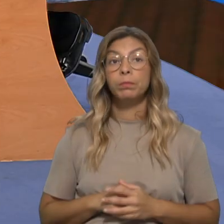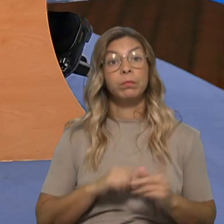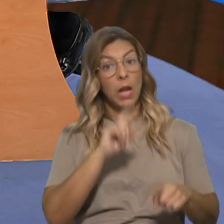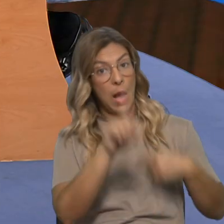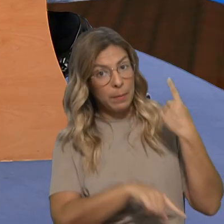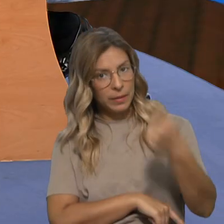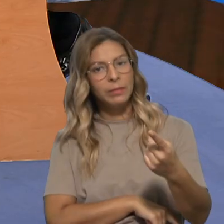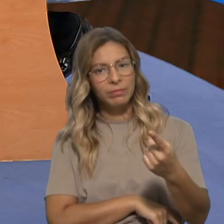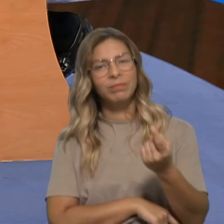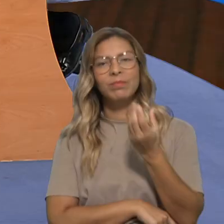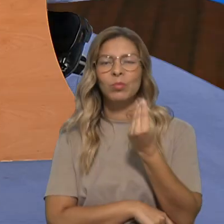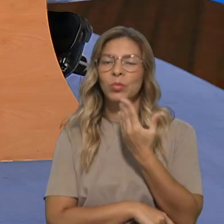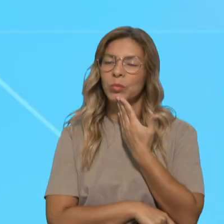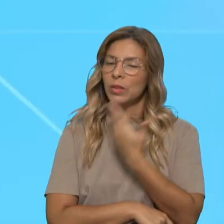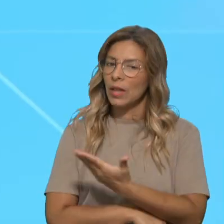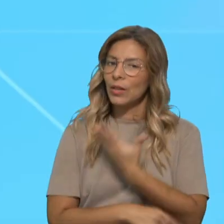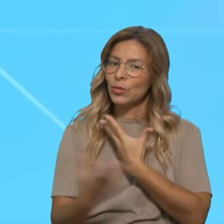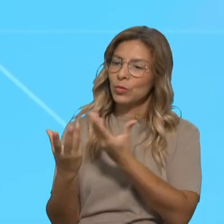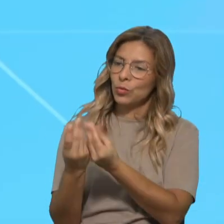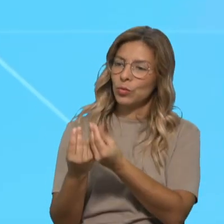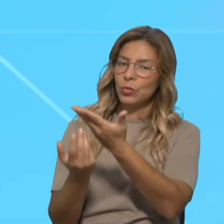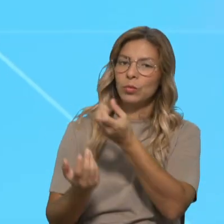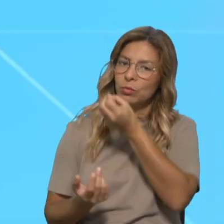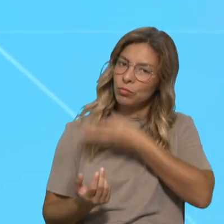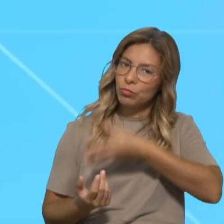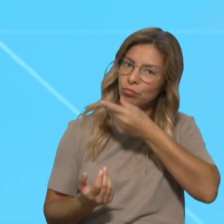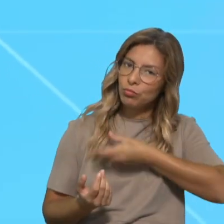bem. José Ribeiro Castro, muito obrigado por esta partilha e que olhamos também